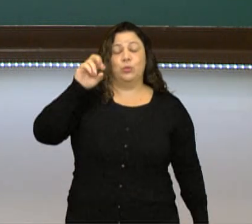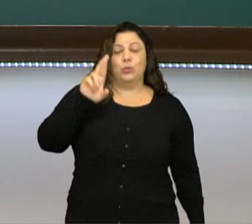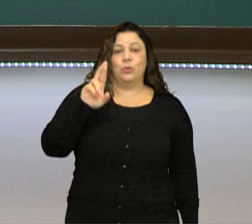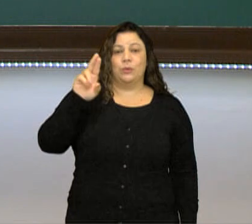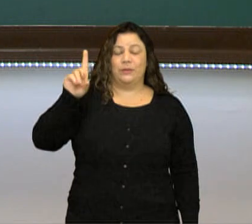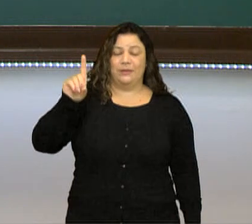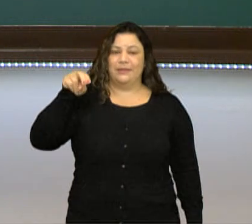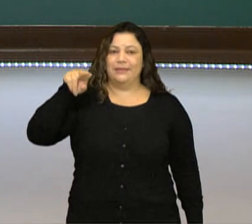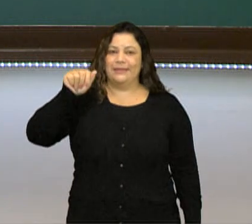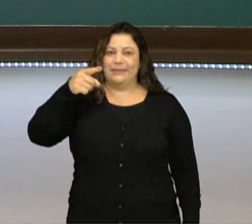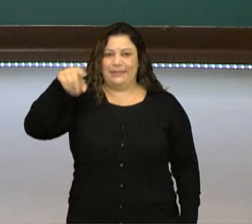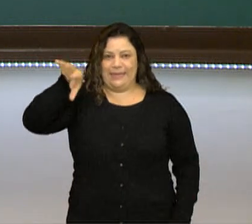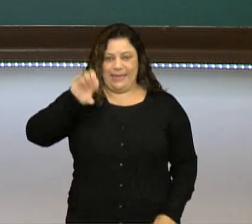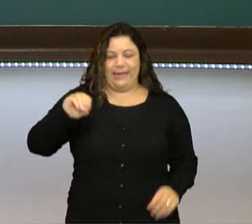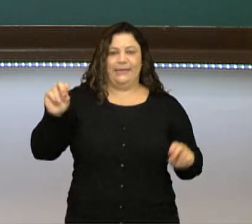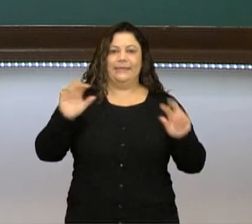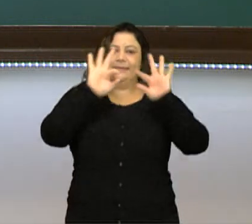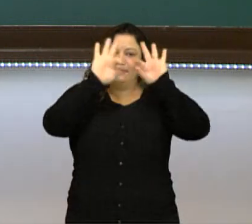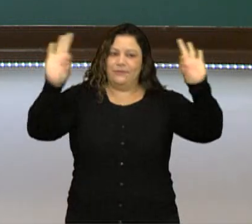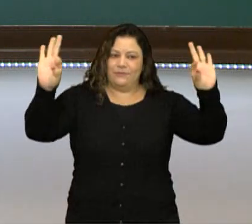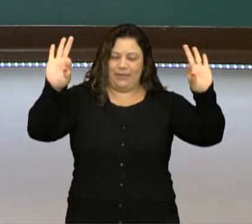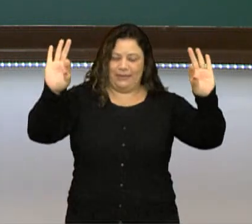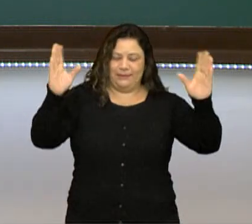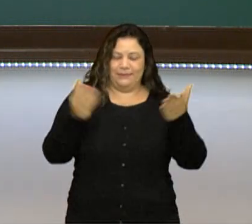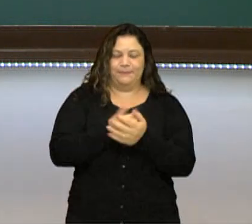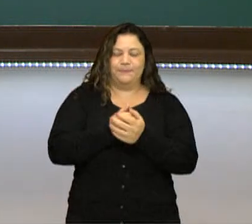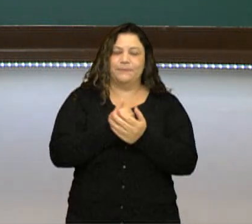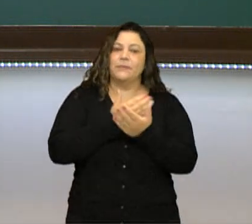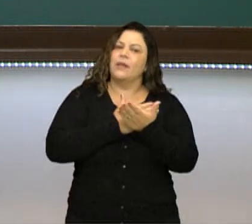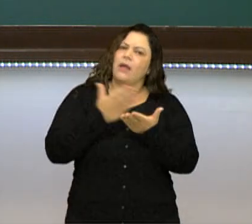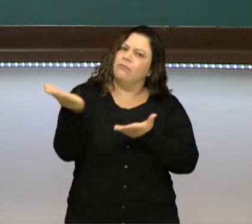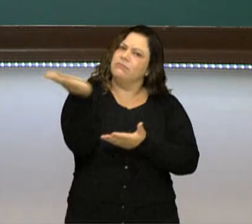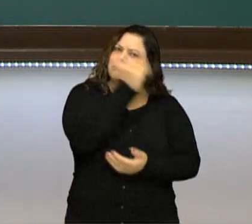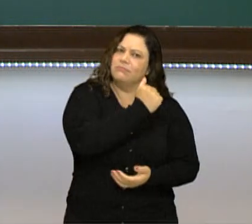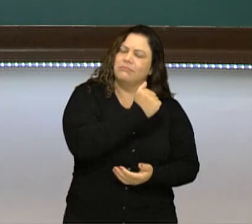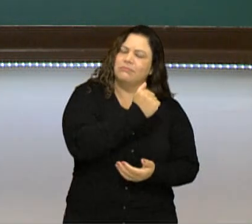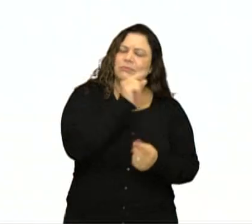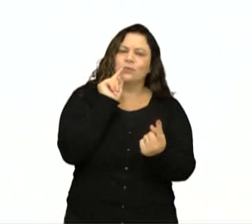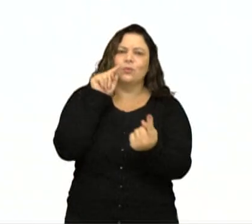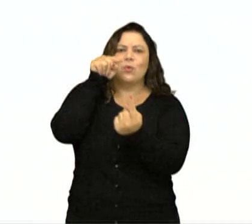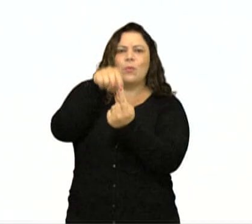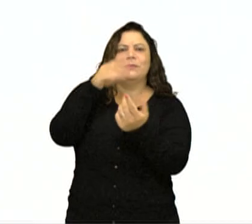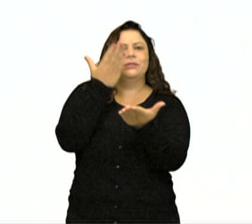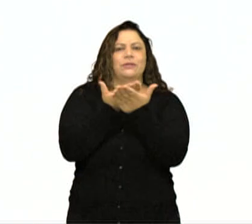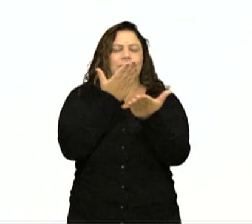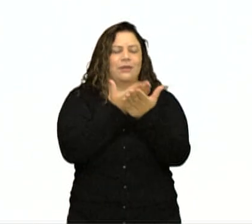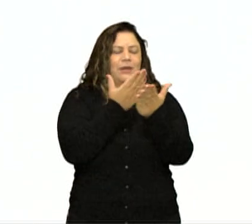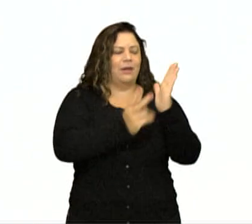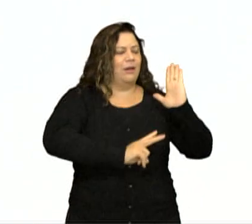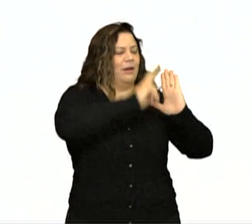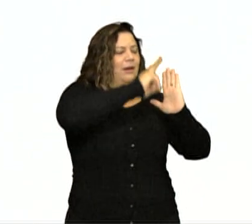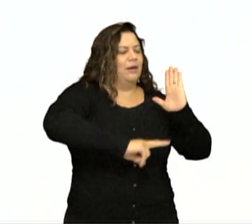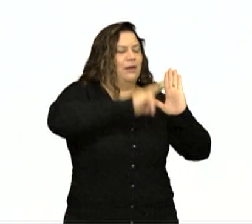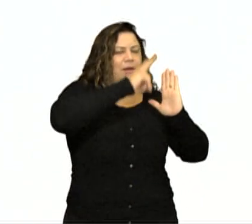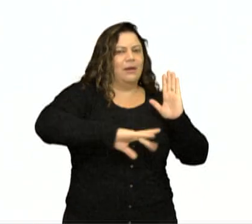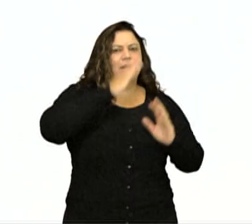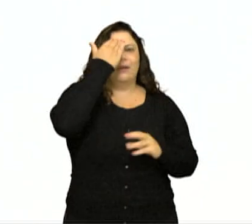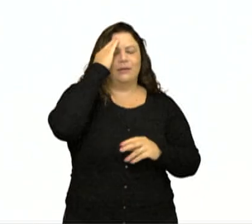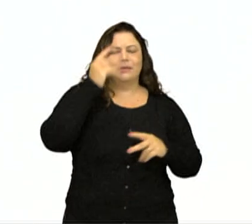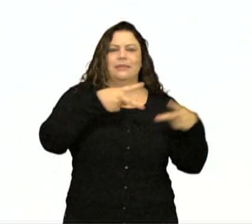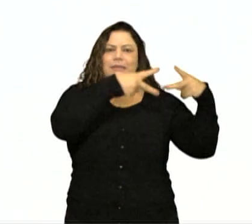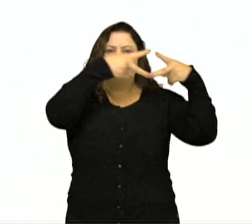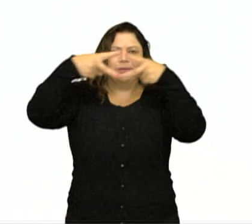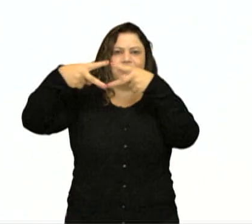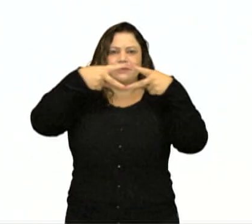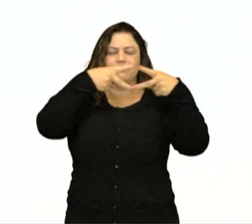a acompanhar os objetivos da aula. São eles: ler e compreender tirinha, identificar o efeito